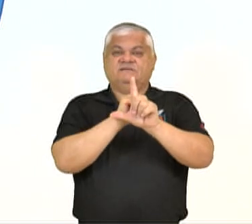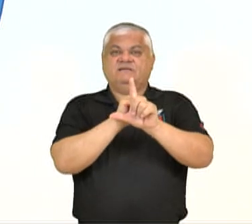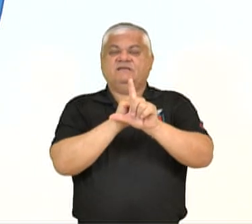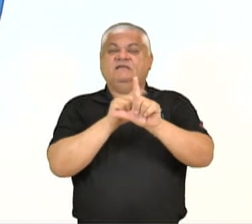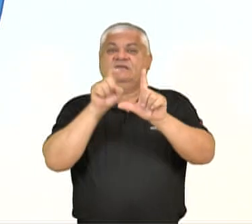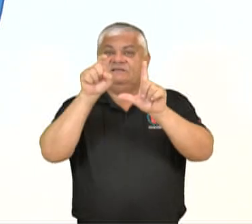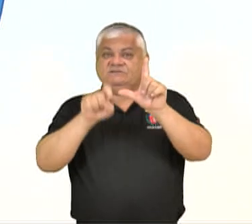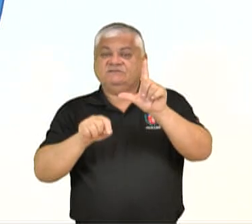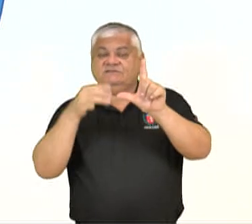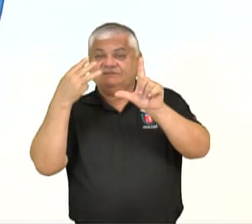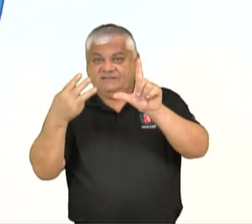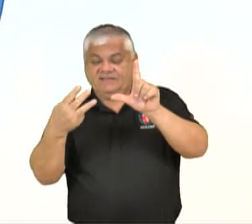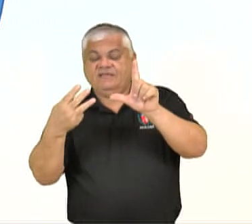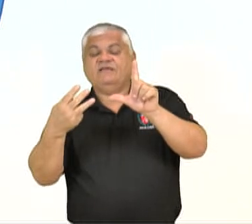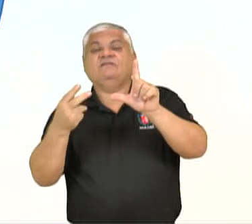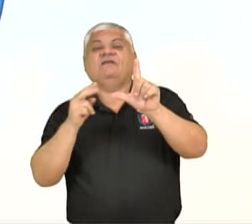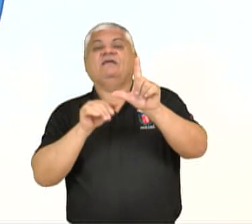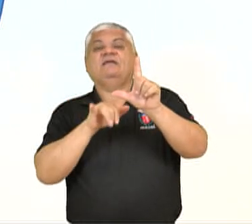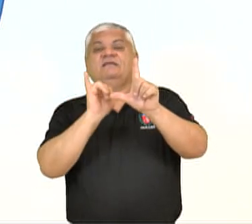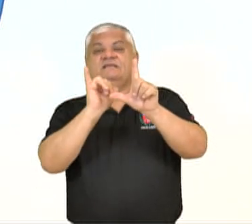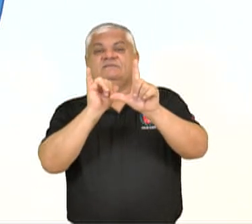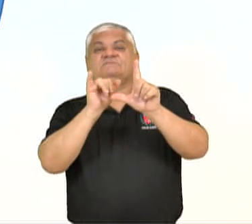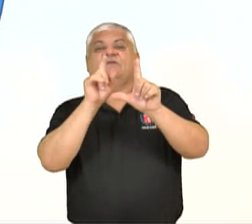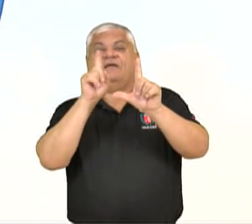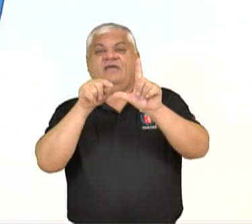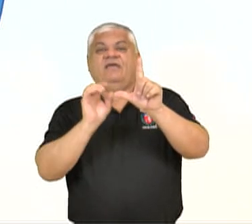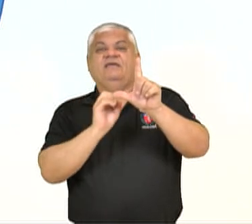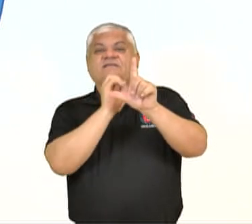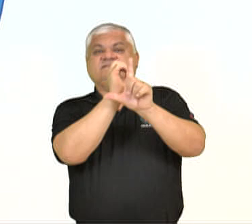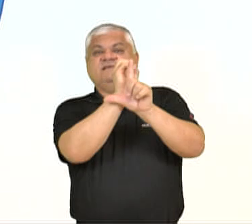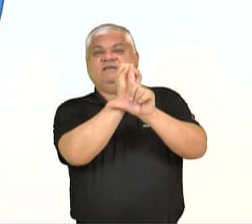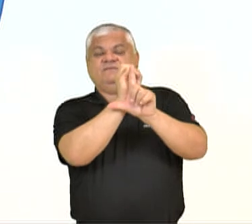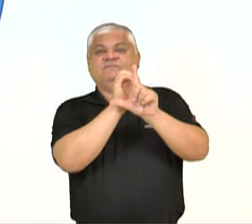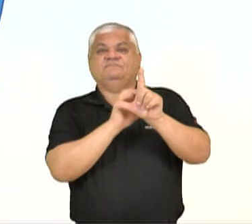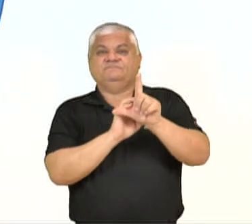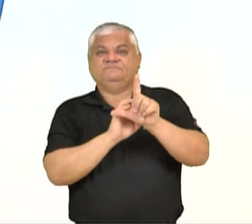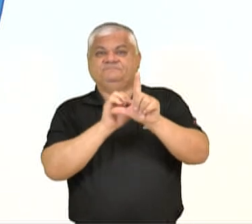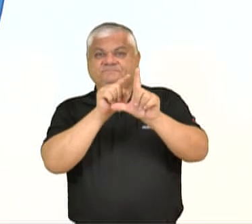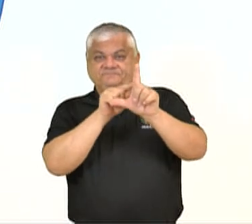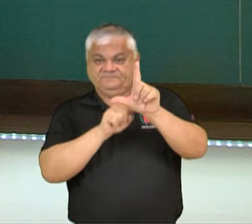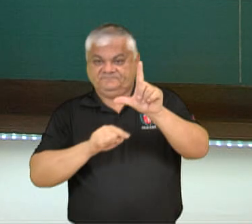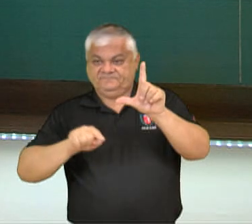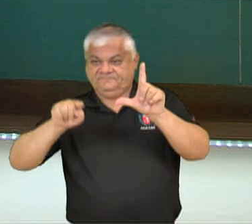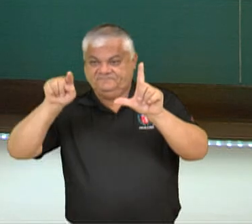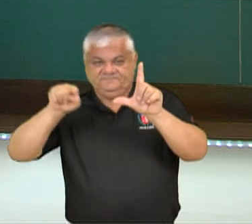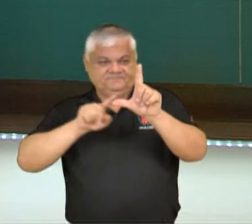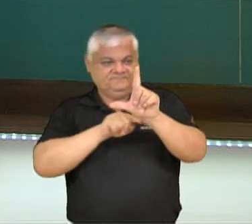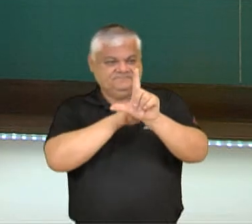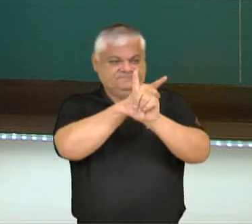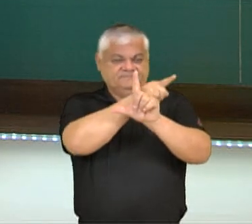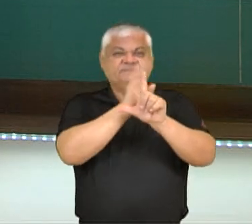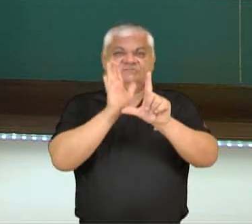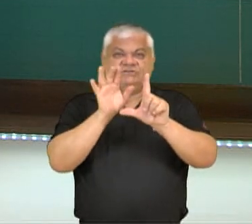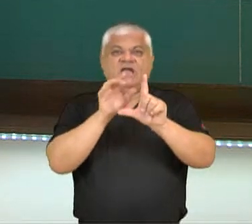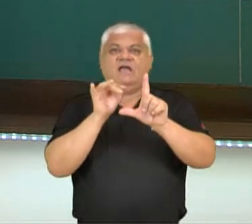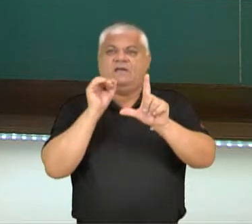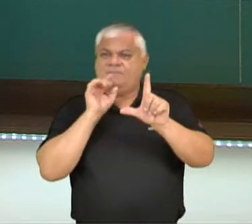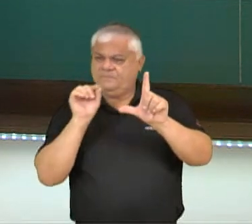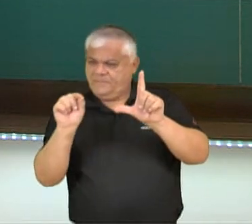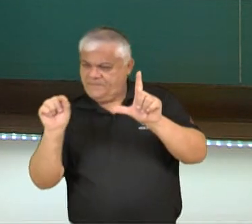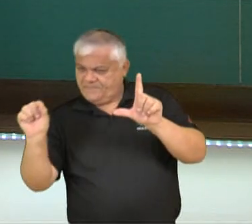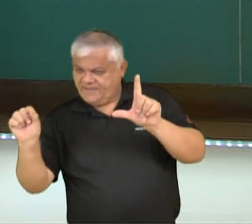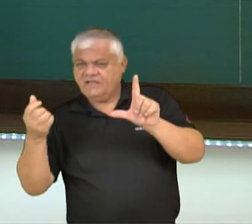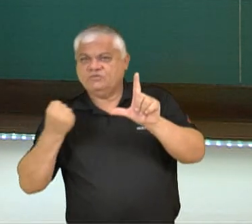x vale 3, o valor do y correspondente é 0. Então já tenho as coordenadas do vértice, já